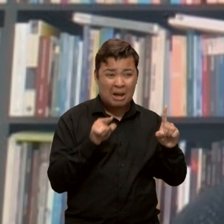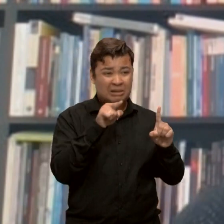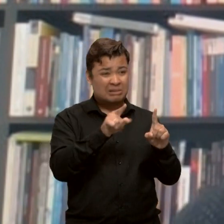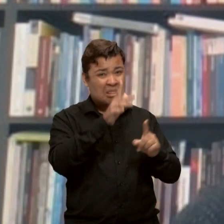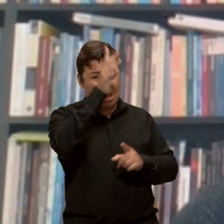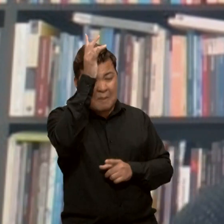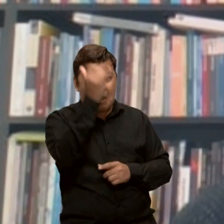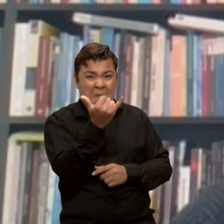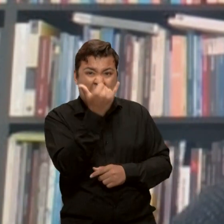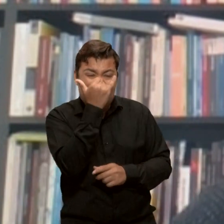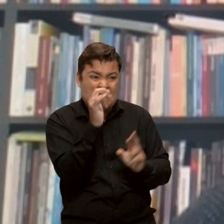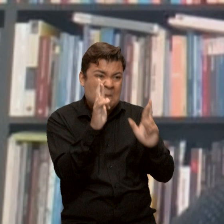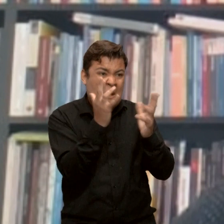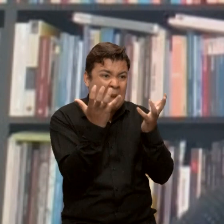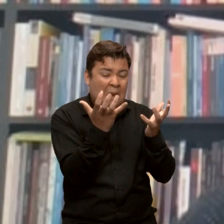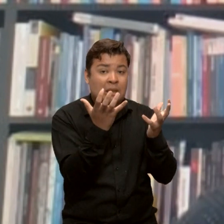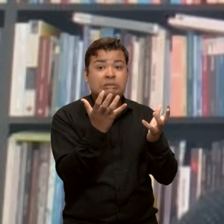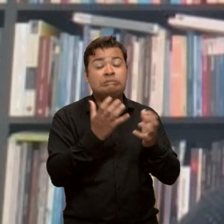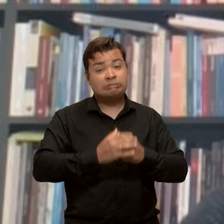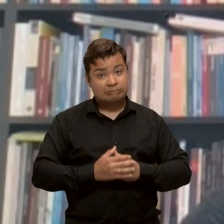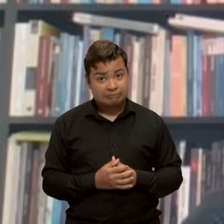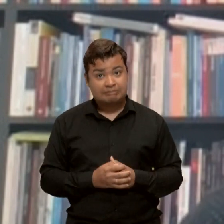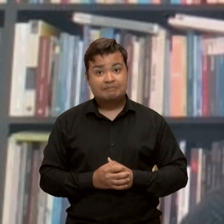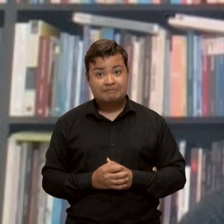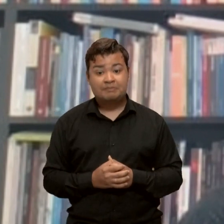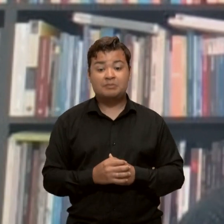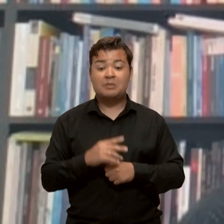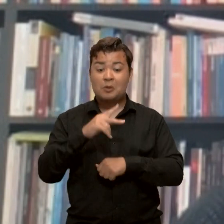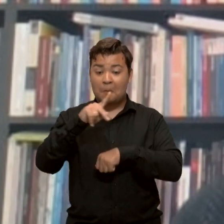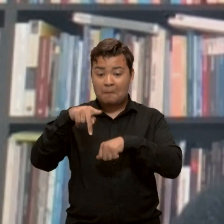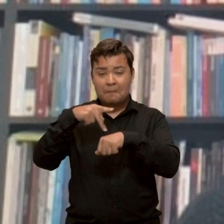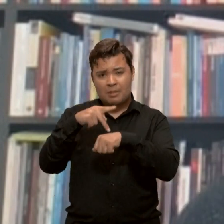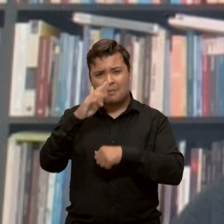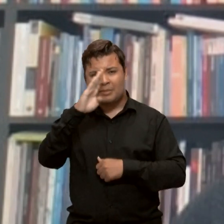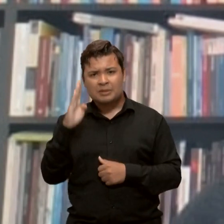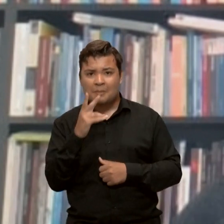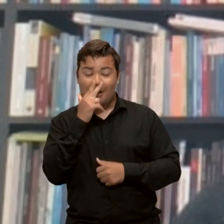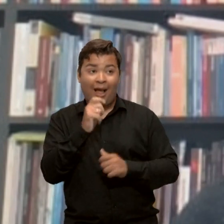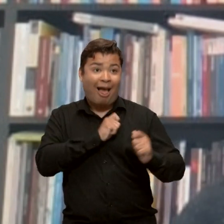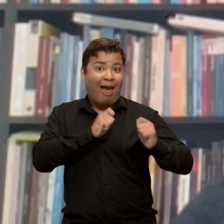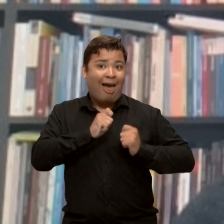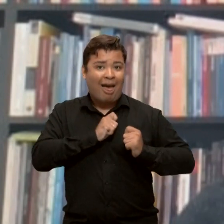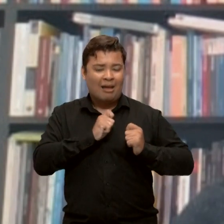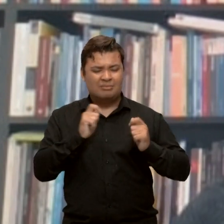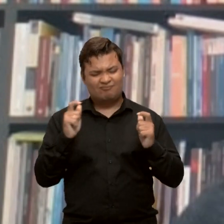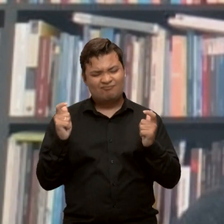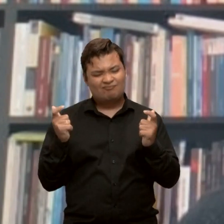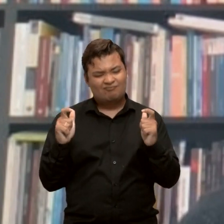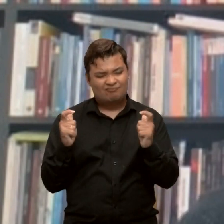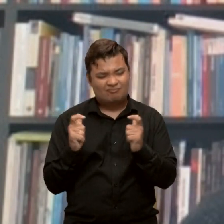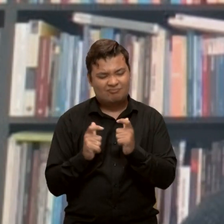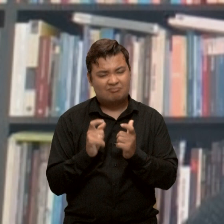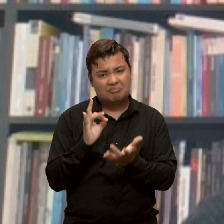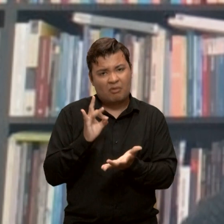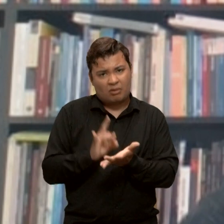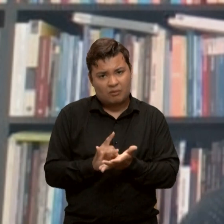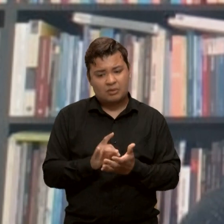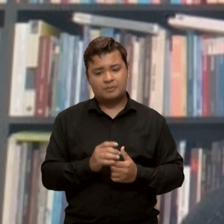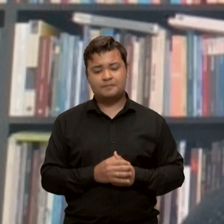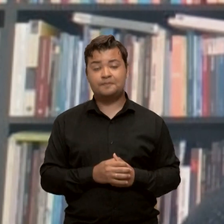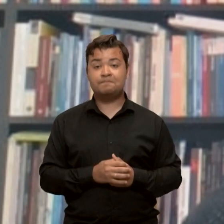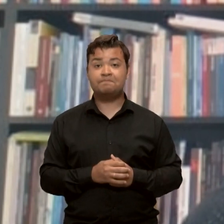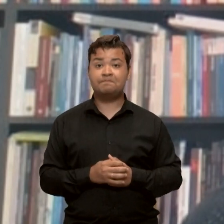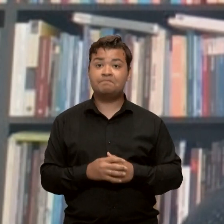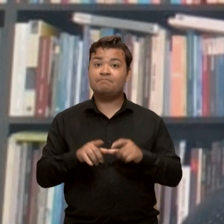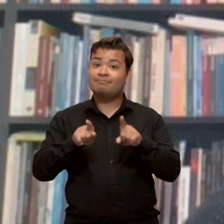né? Então, nesse caso, a nossa paixão enquanto país está um pouco diminuída. E é claro, né, também temos que pensar nos espólios